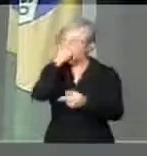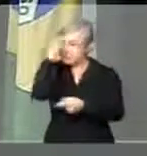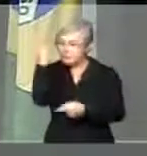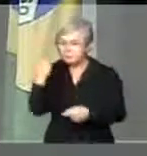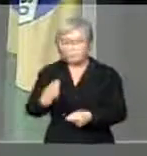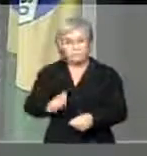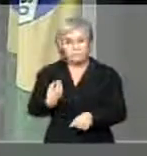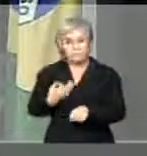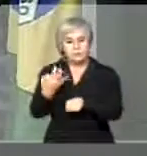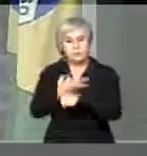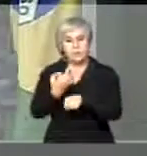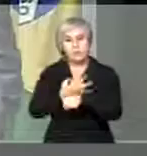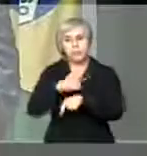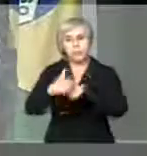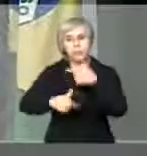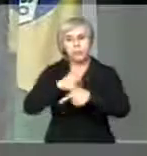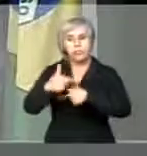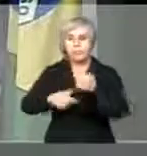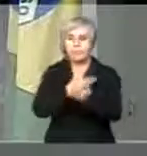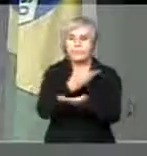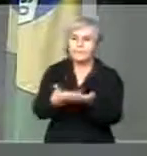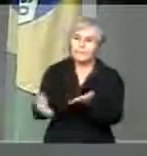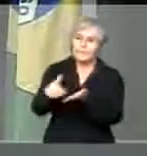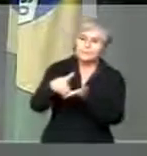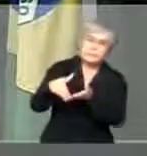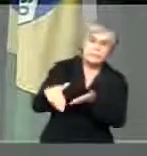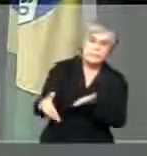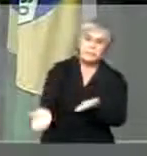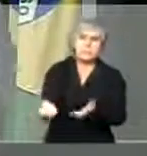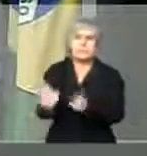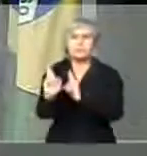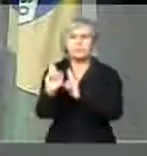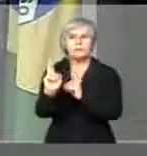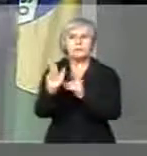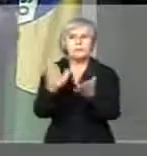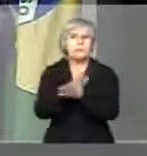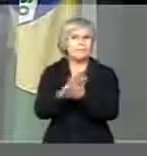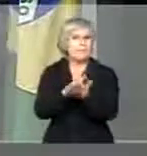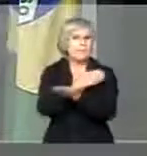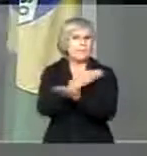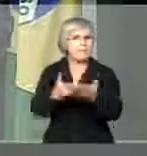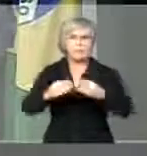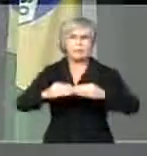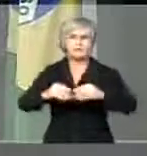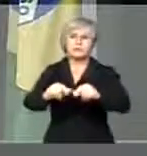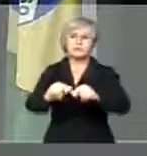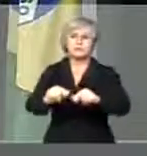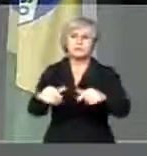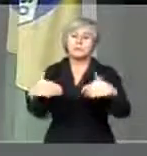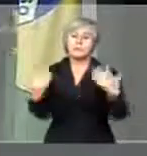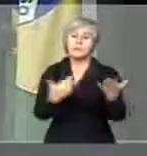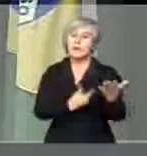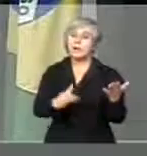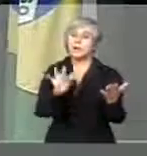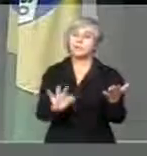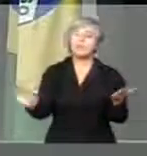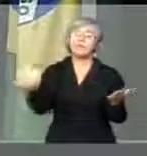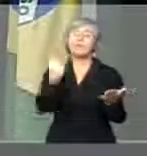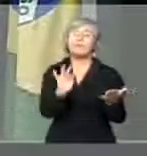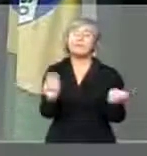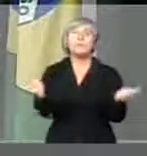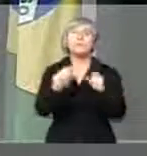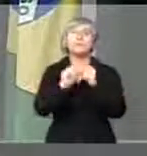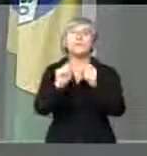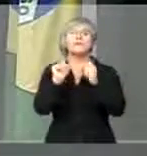situação de desemprego, desesperança. E o que se esperava do governo federal? Que desse o